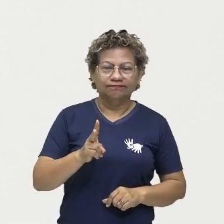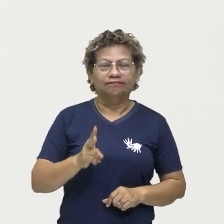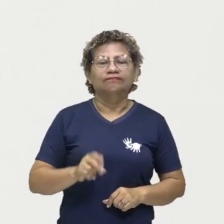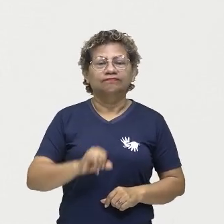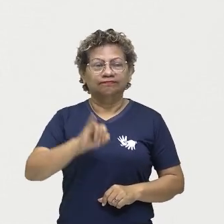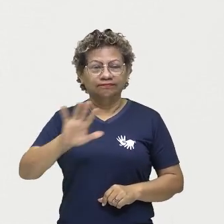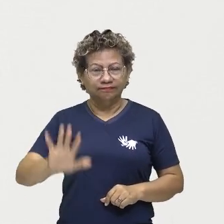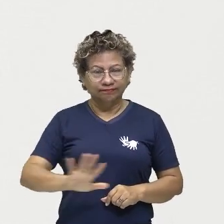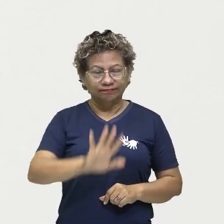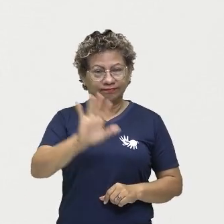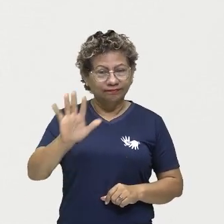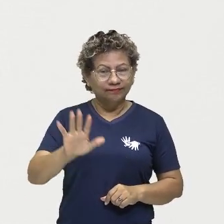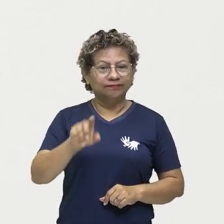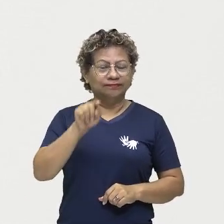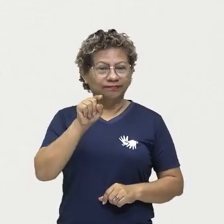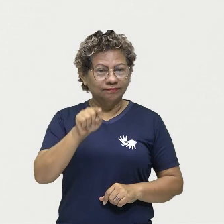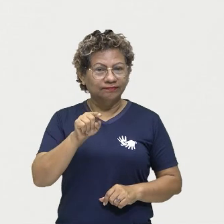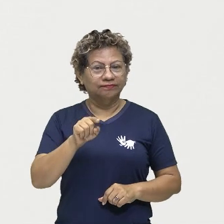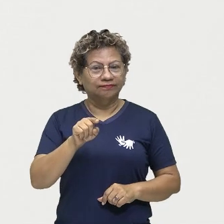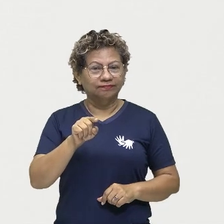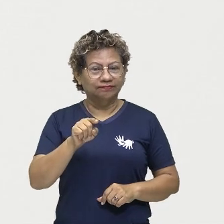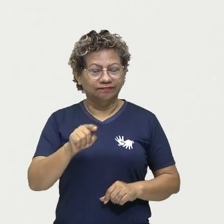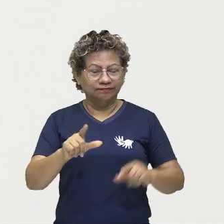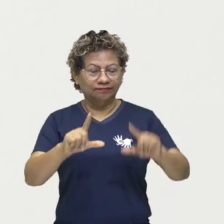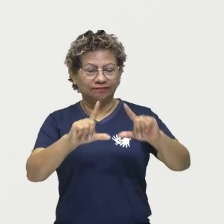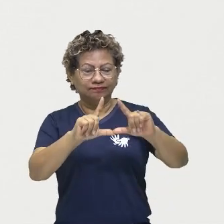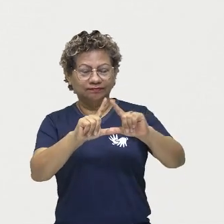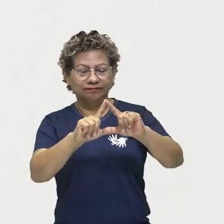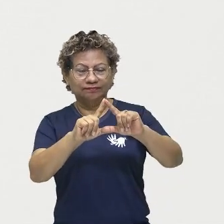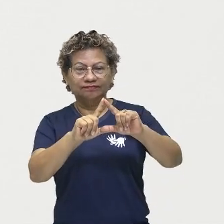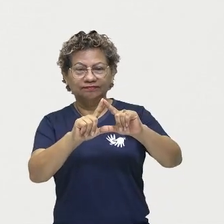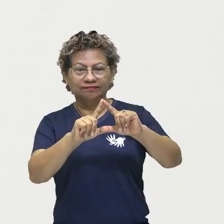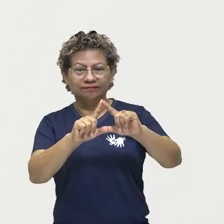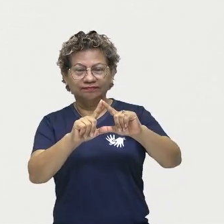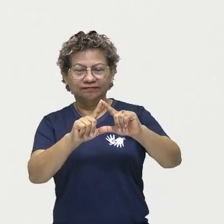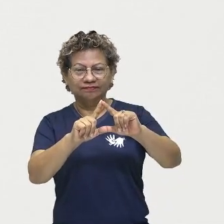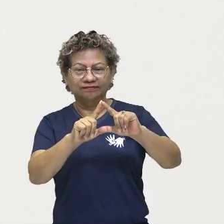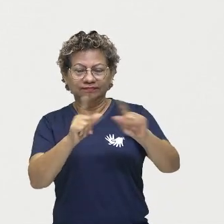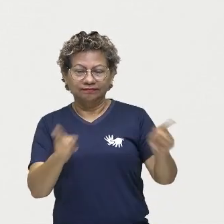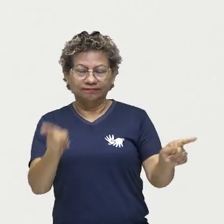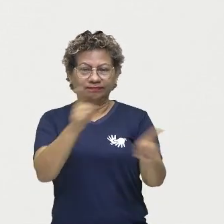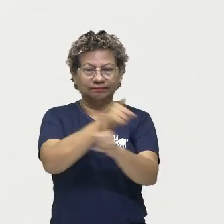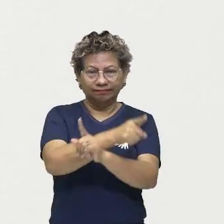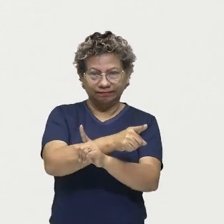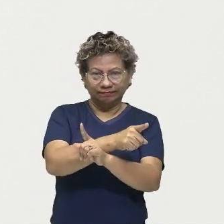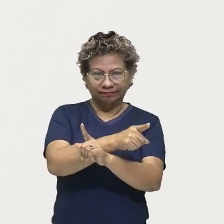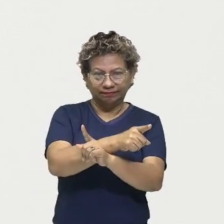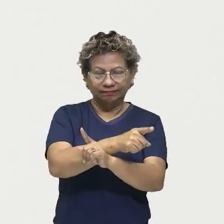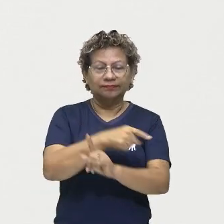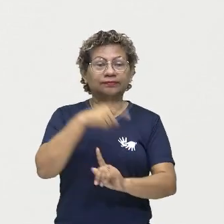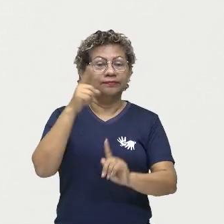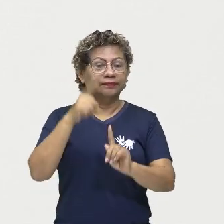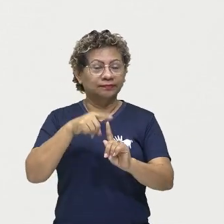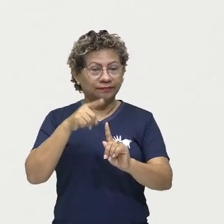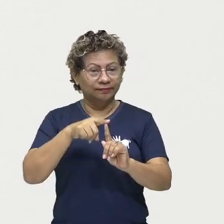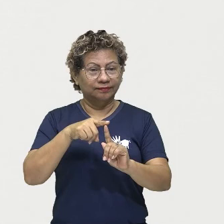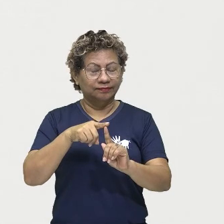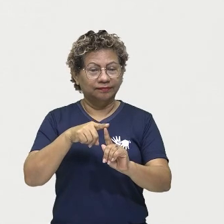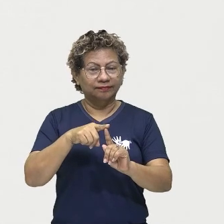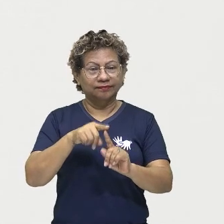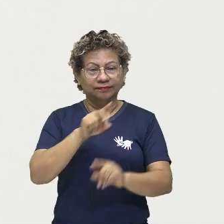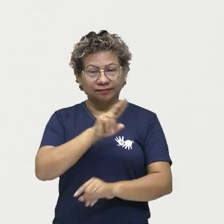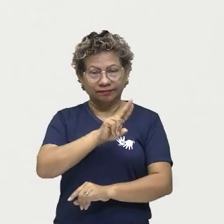triângulo à reta suporte do lado oposto é denominado letra A,